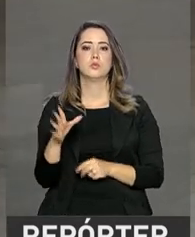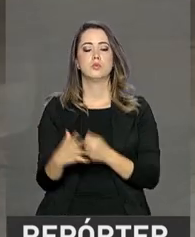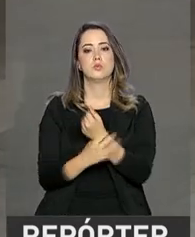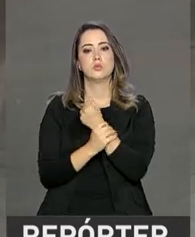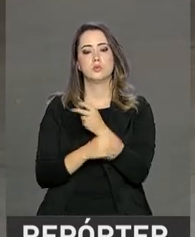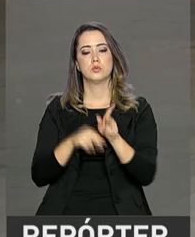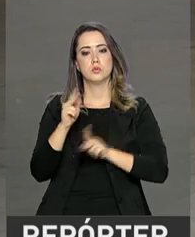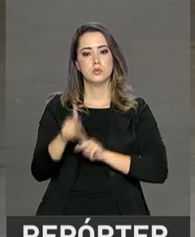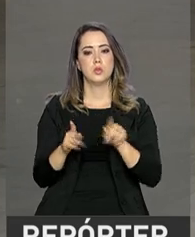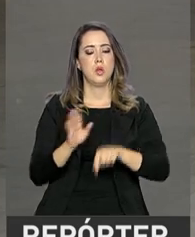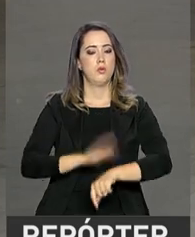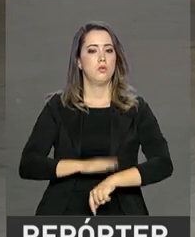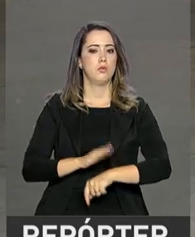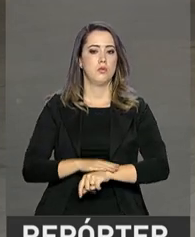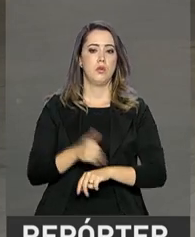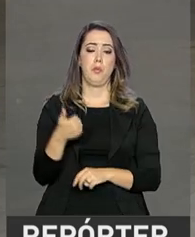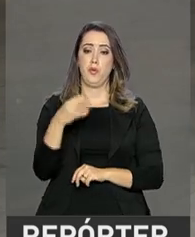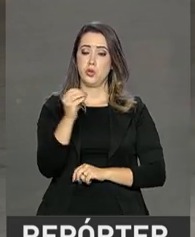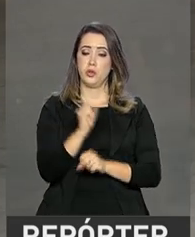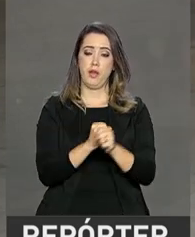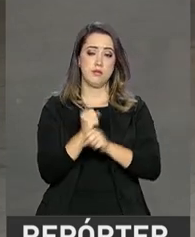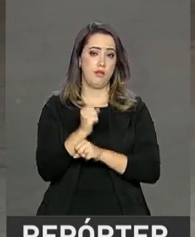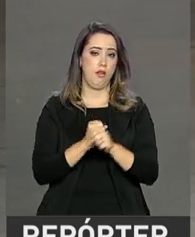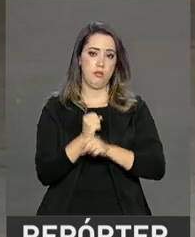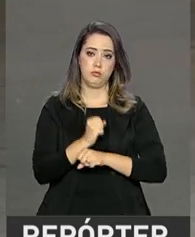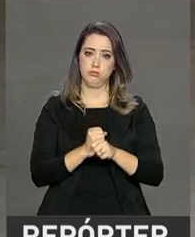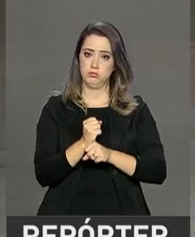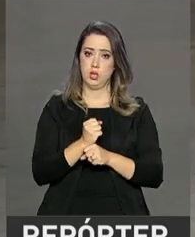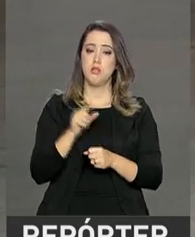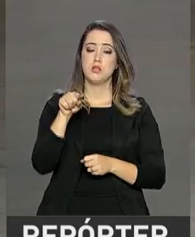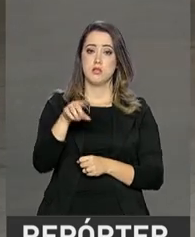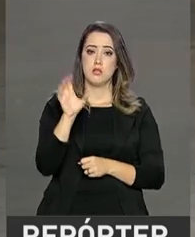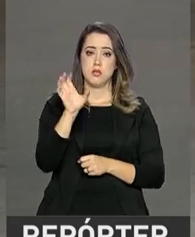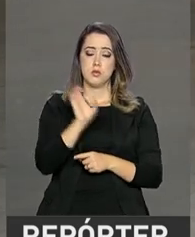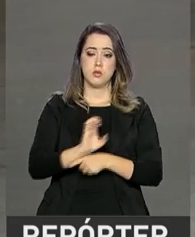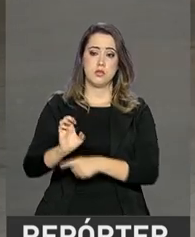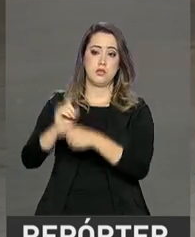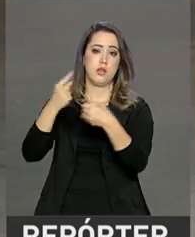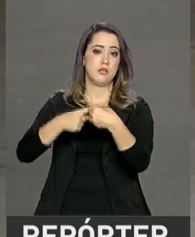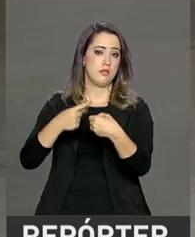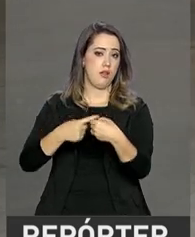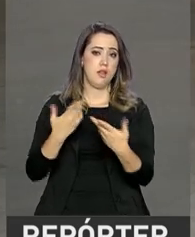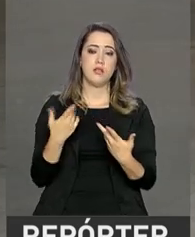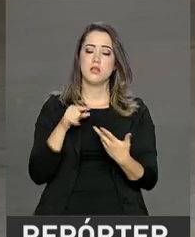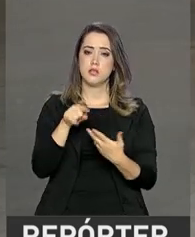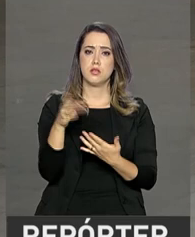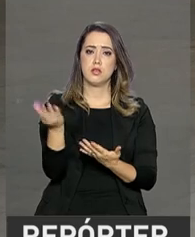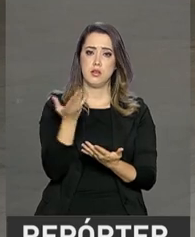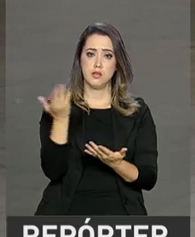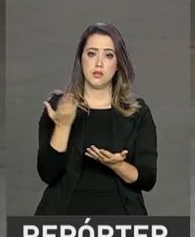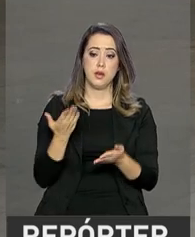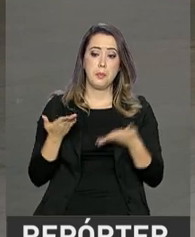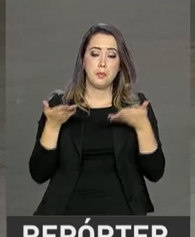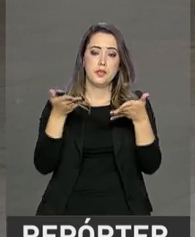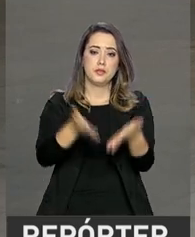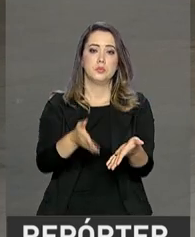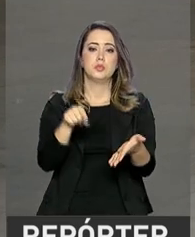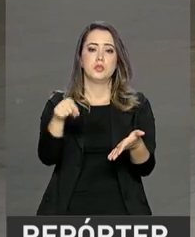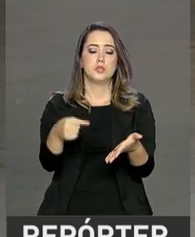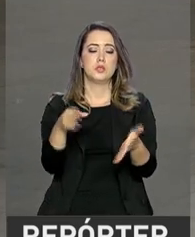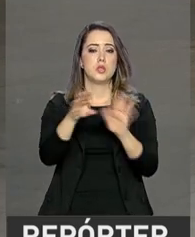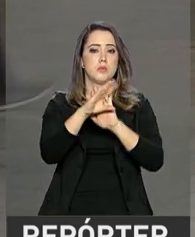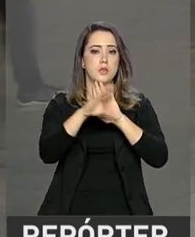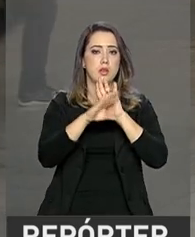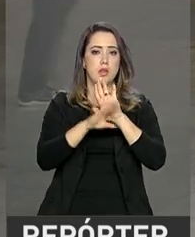ter um prazo de duração de 10 anos e os entes federais, estados e municípios que fizerem a adesão a esse